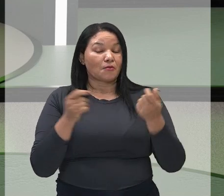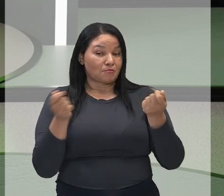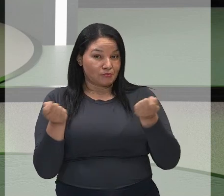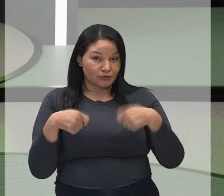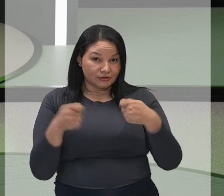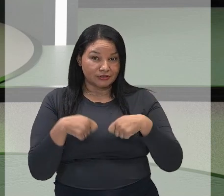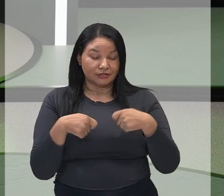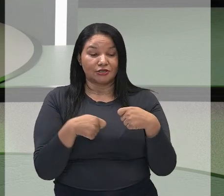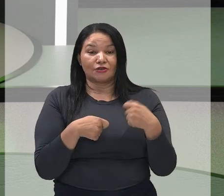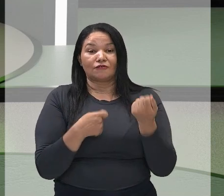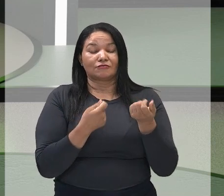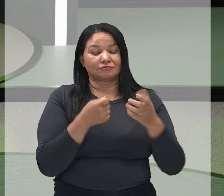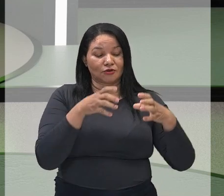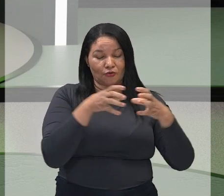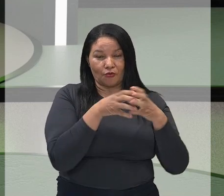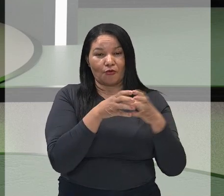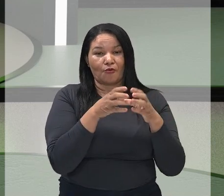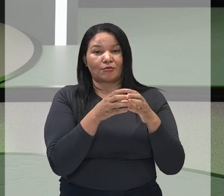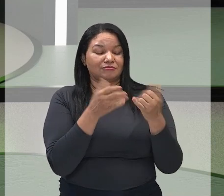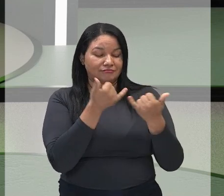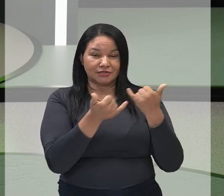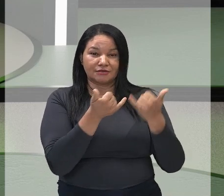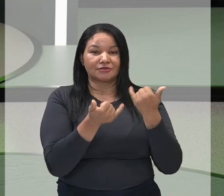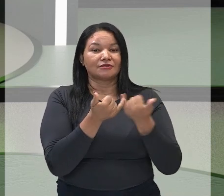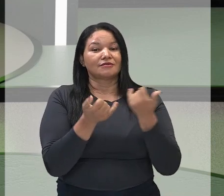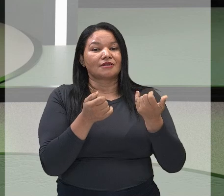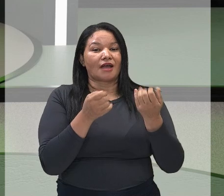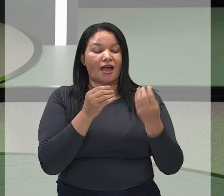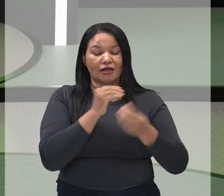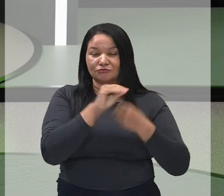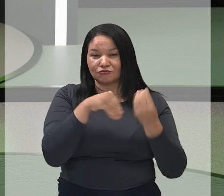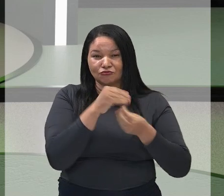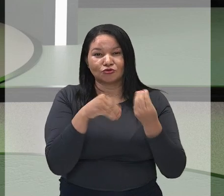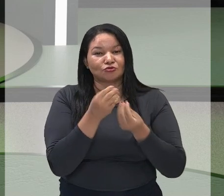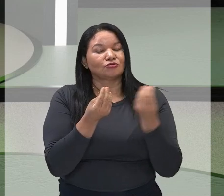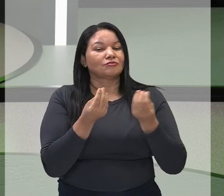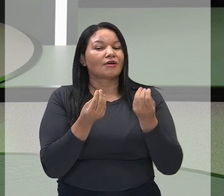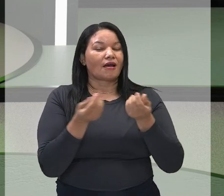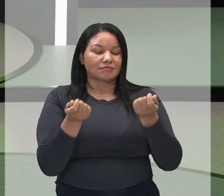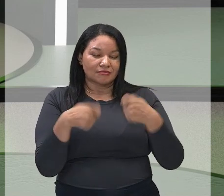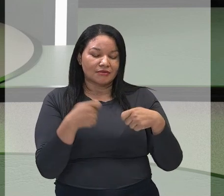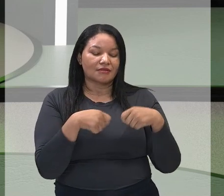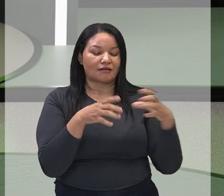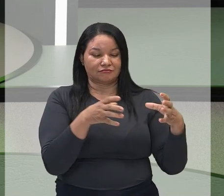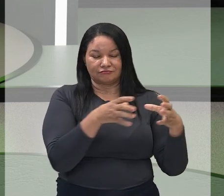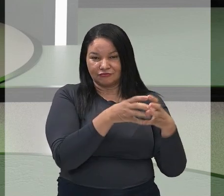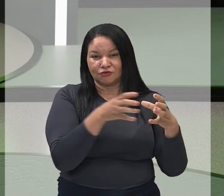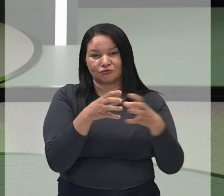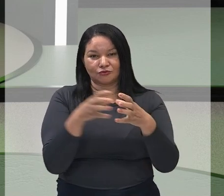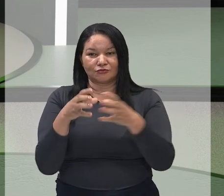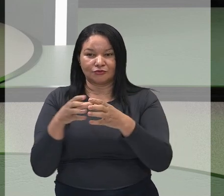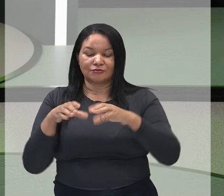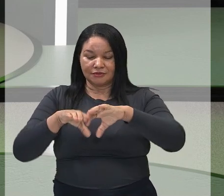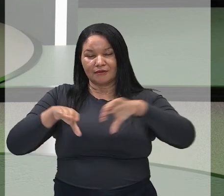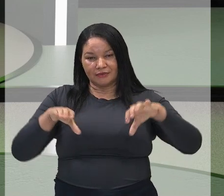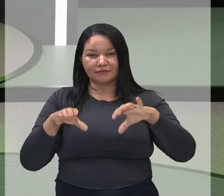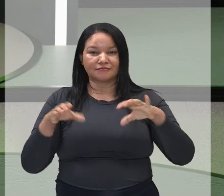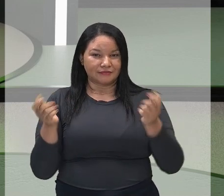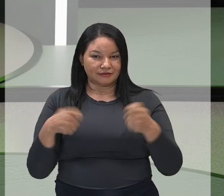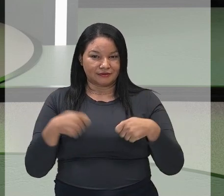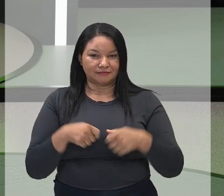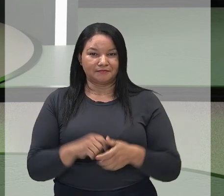um comportamento de realizar reações químicas que permitem separá-los em grupos específicos.